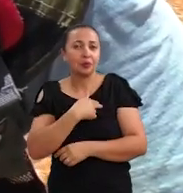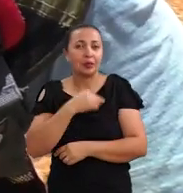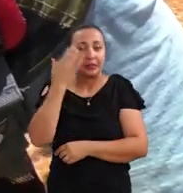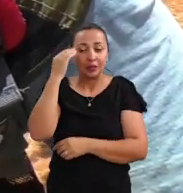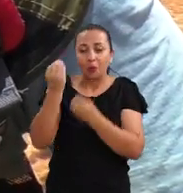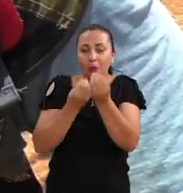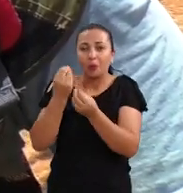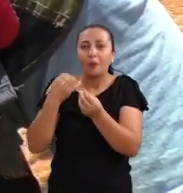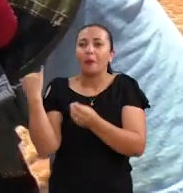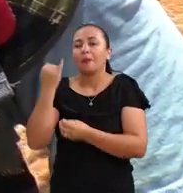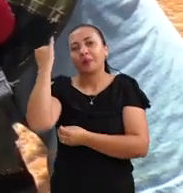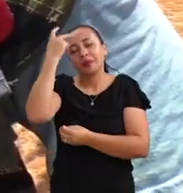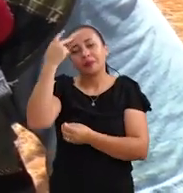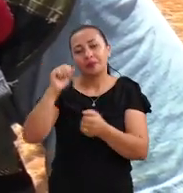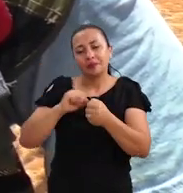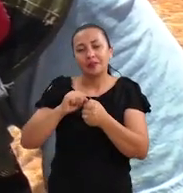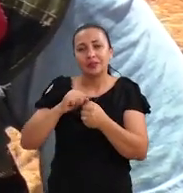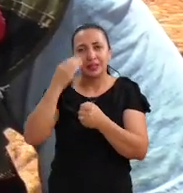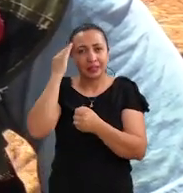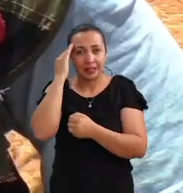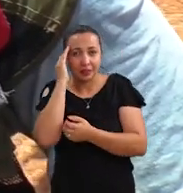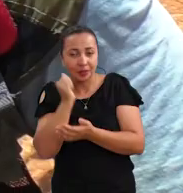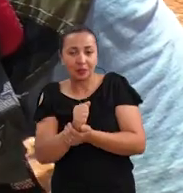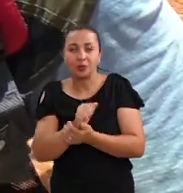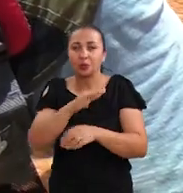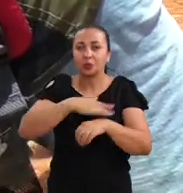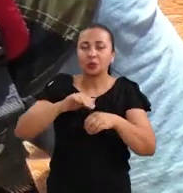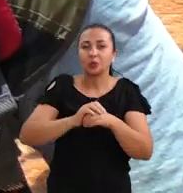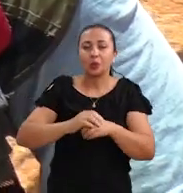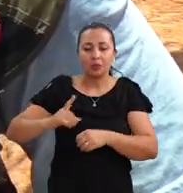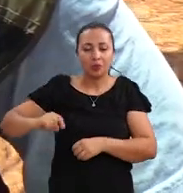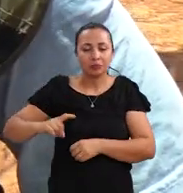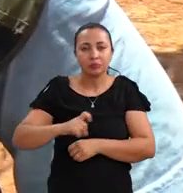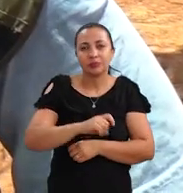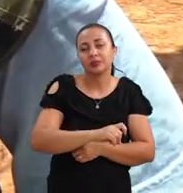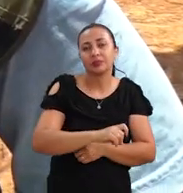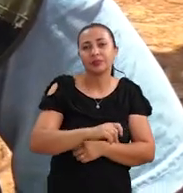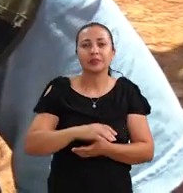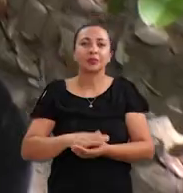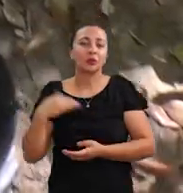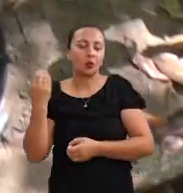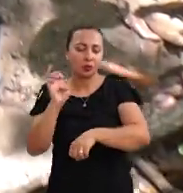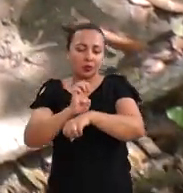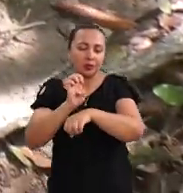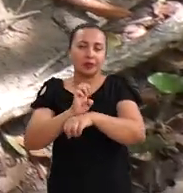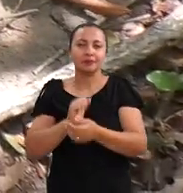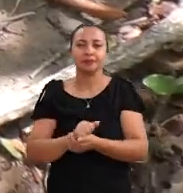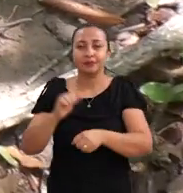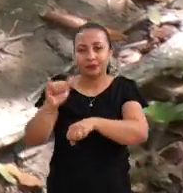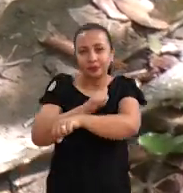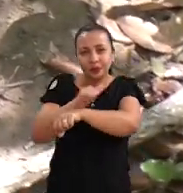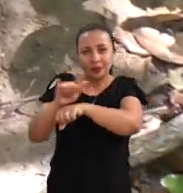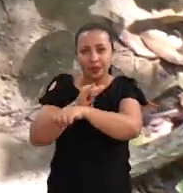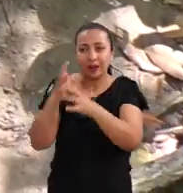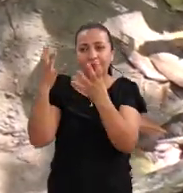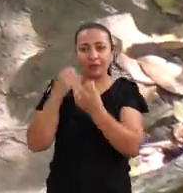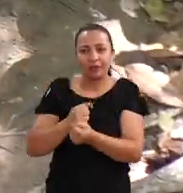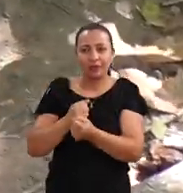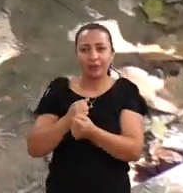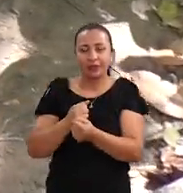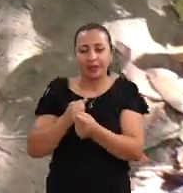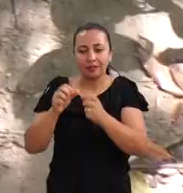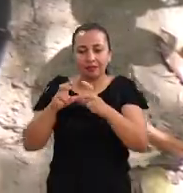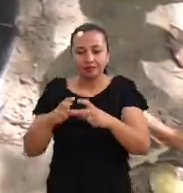que a gente considera como fundamental para fazer esses entendimentos gerais da fauna de anfíbios e répteis aqui no nosso estado. A estratégia adotada